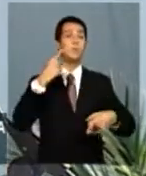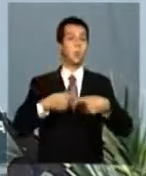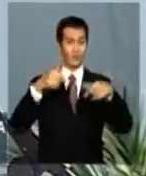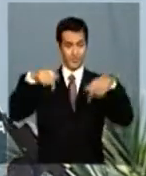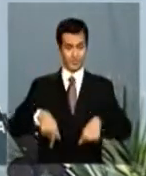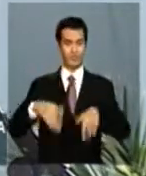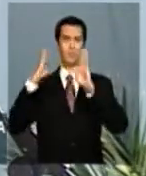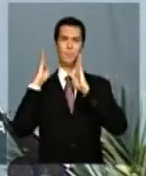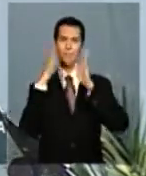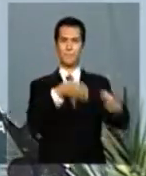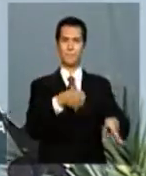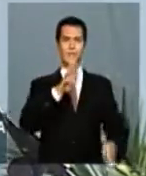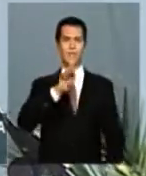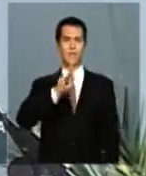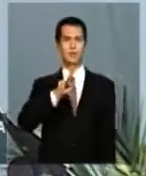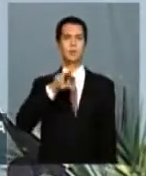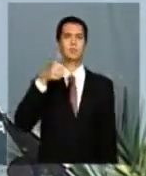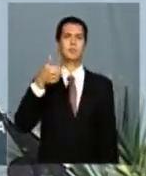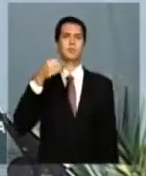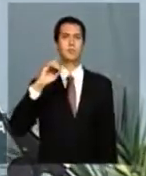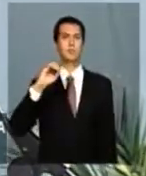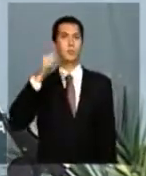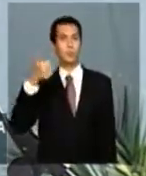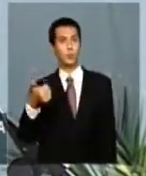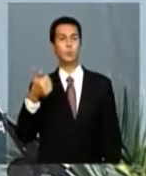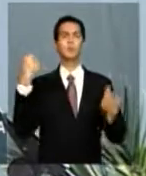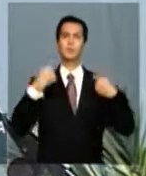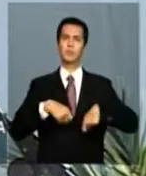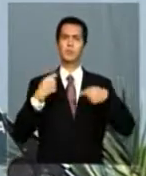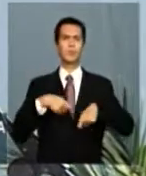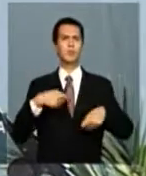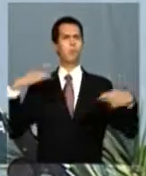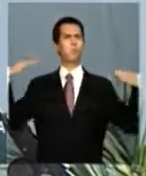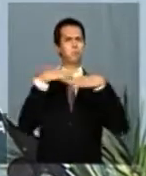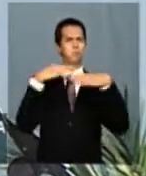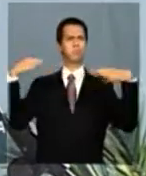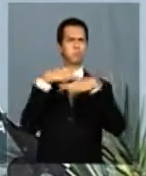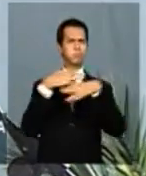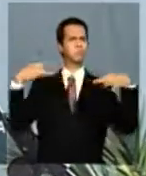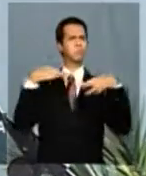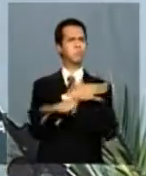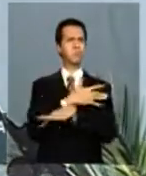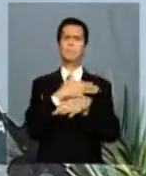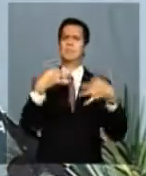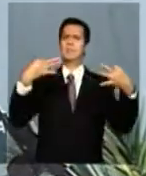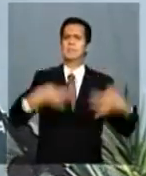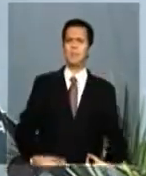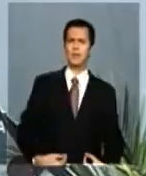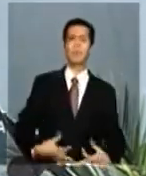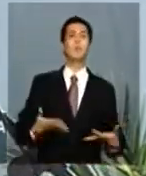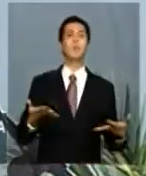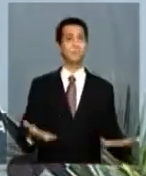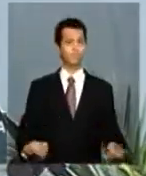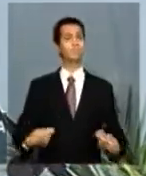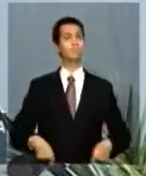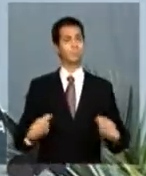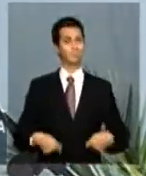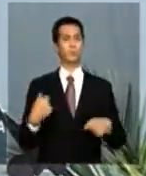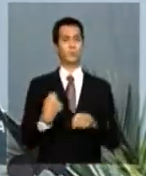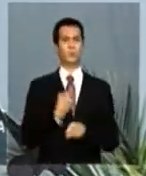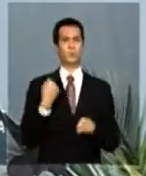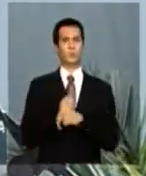BR-101 nesta região fluindo como deve. Além disso, nós sabemos que